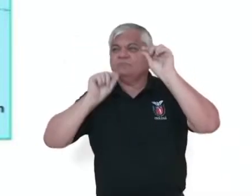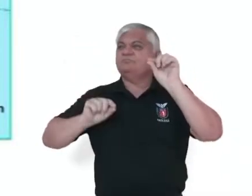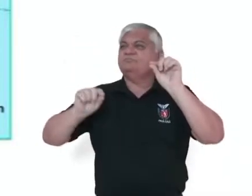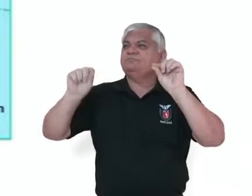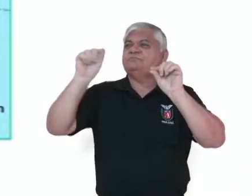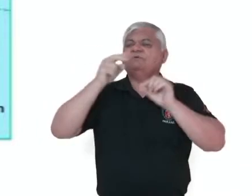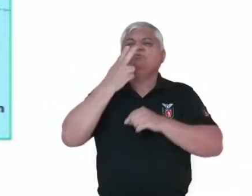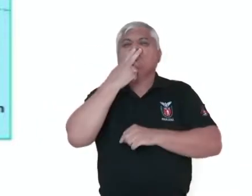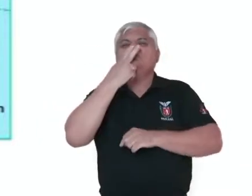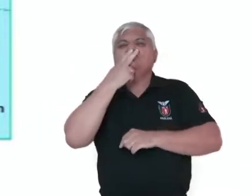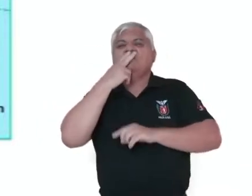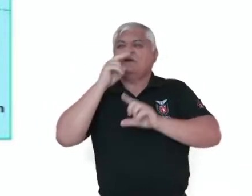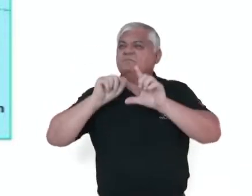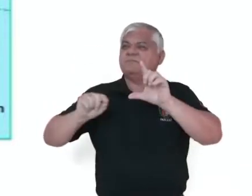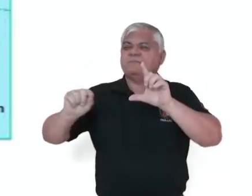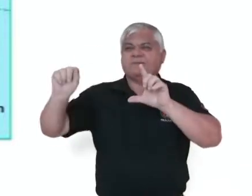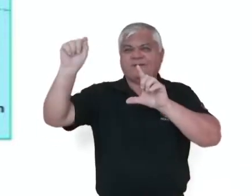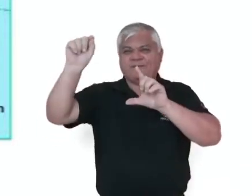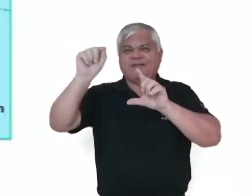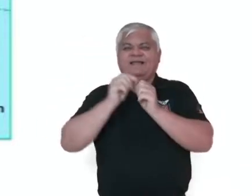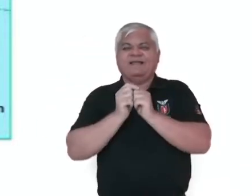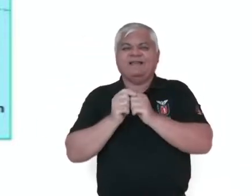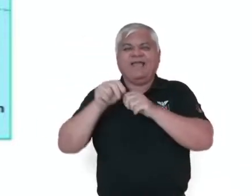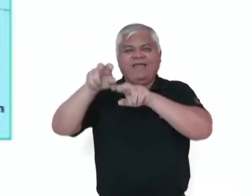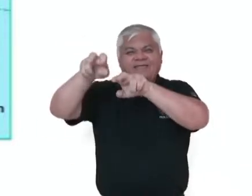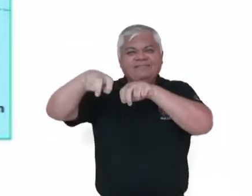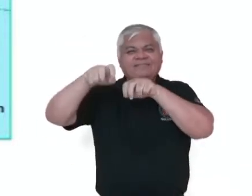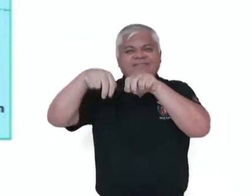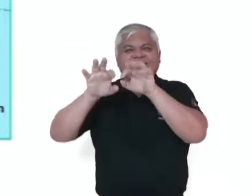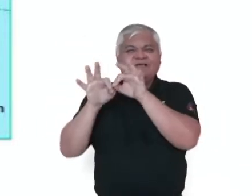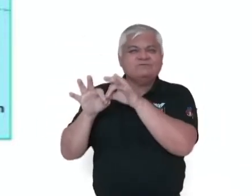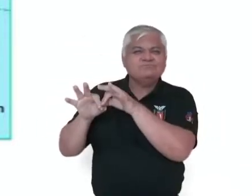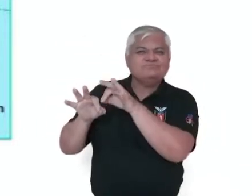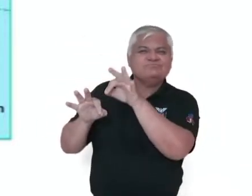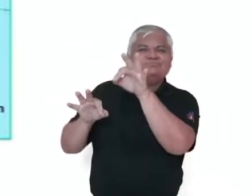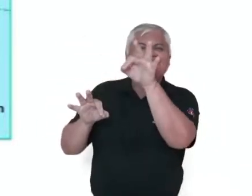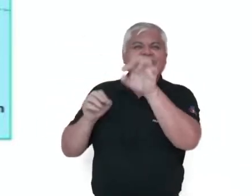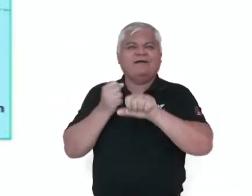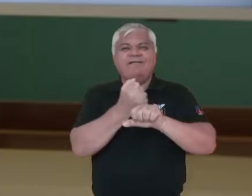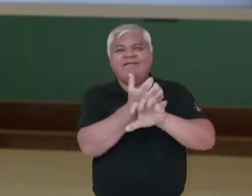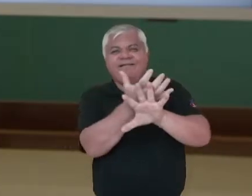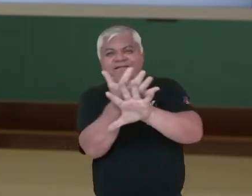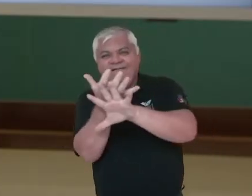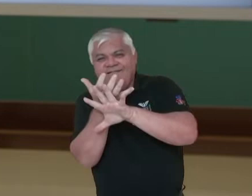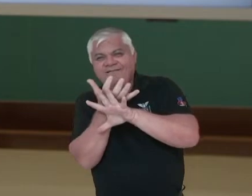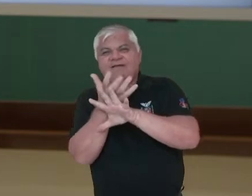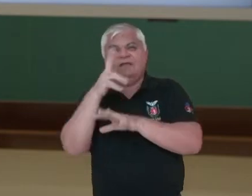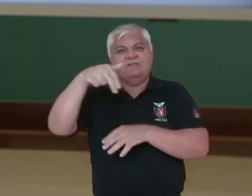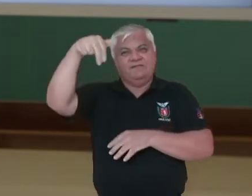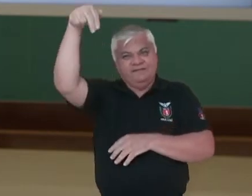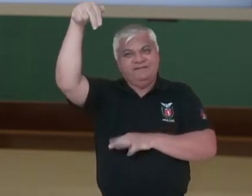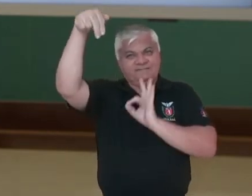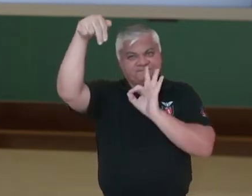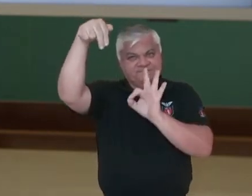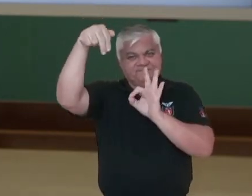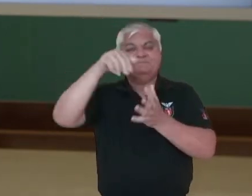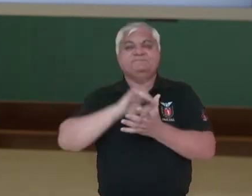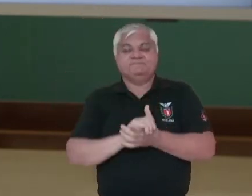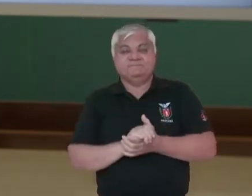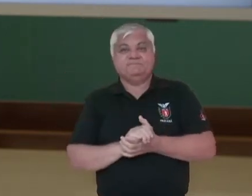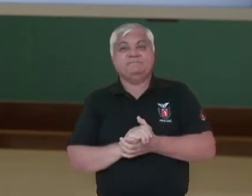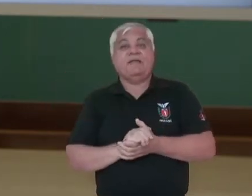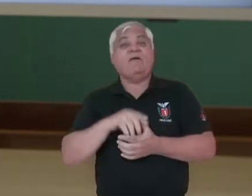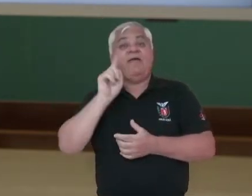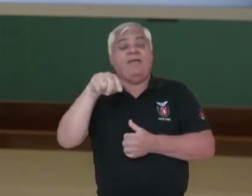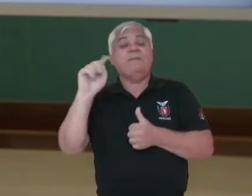tabaco, um pouco mais para o interior, na região ali do agreste, podemos dizer, nordestino, né? Então são